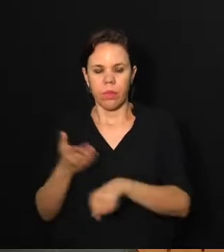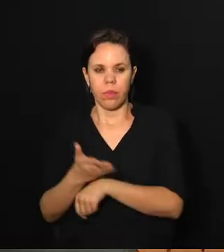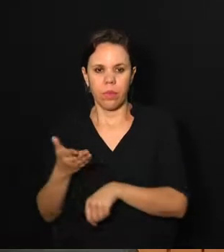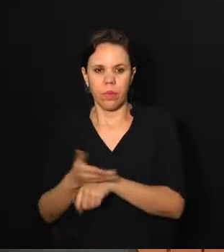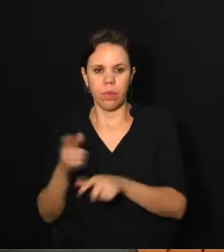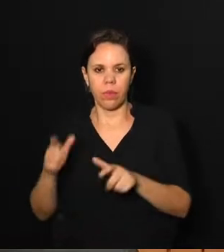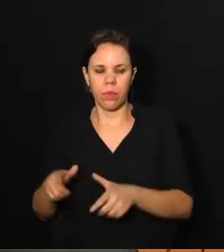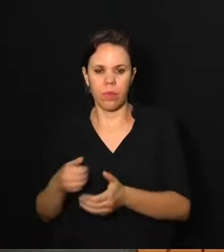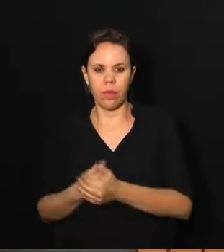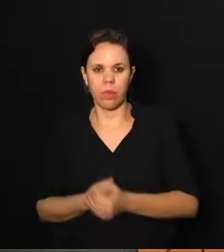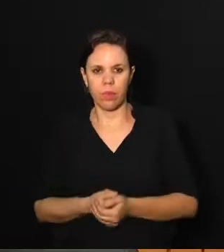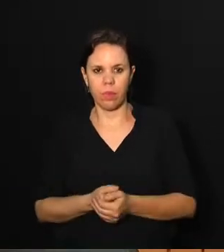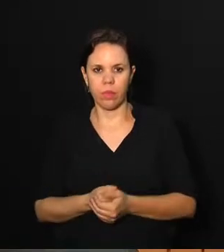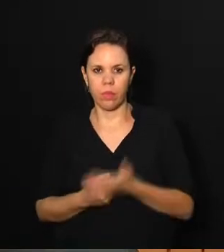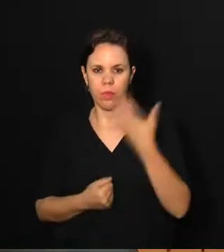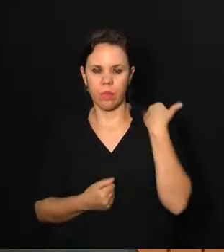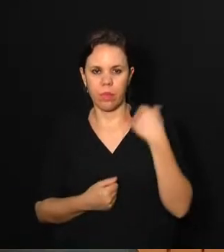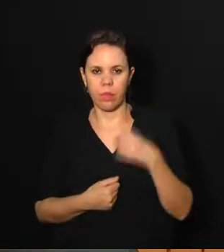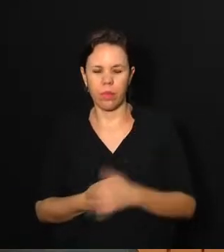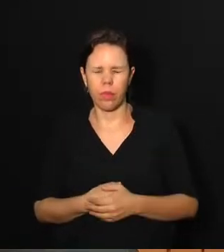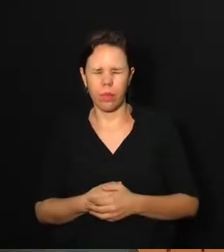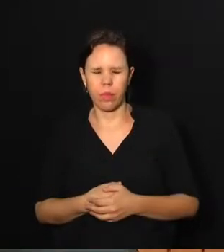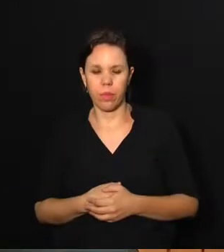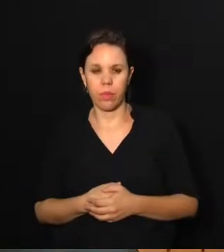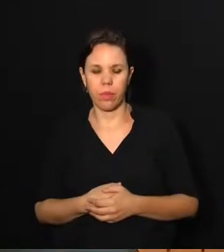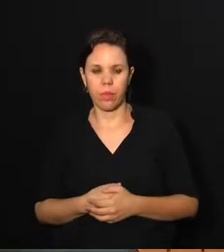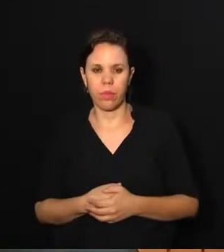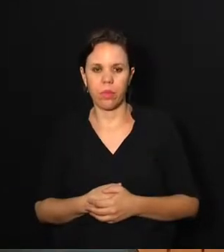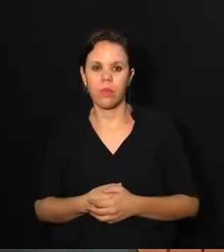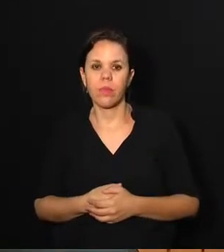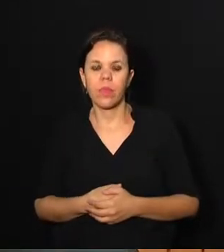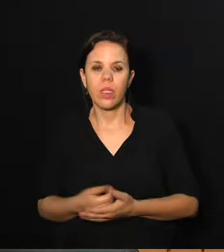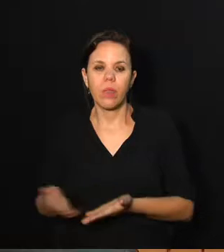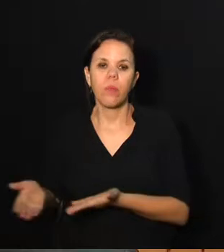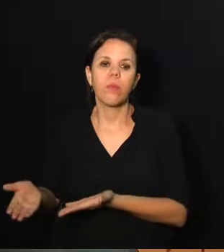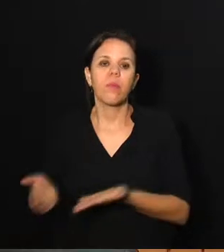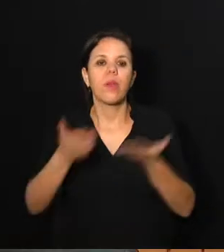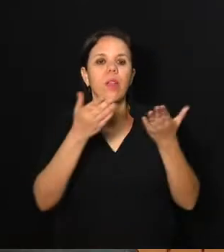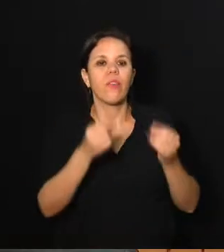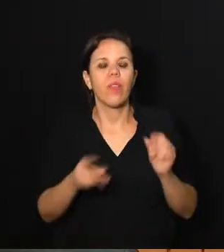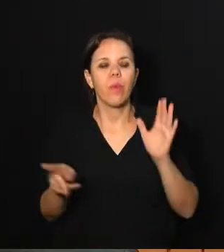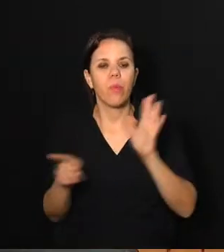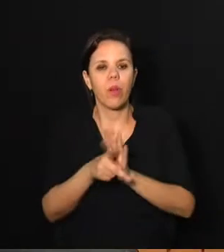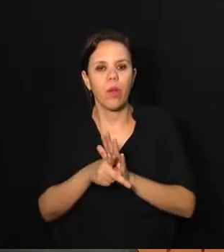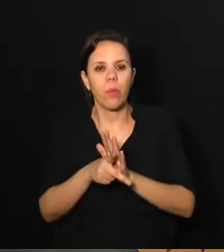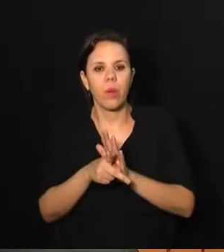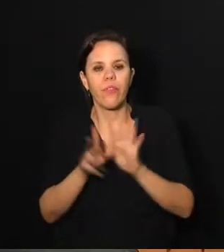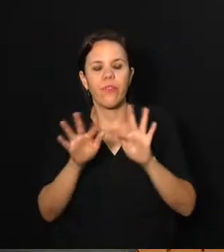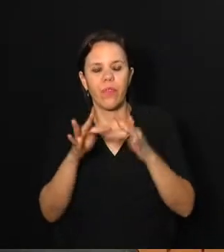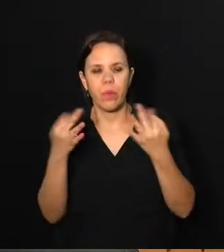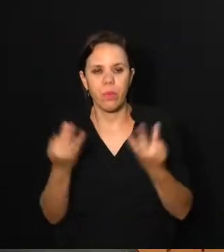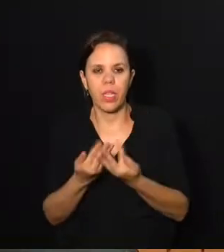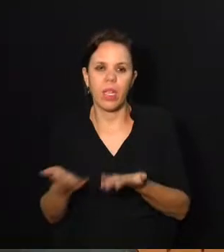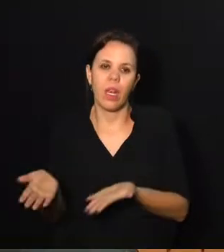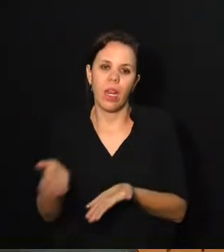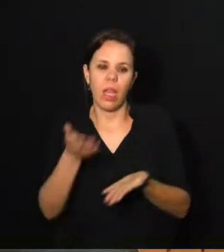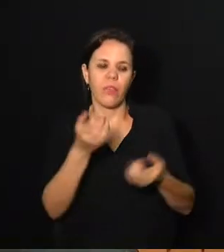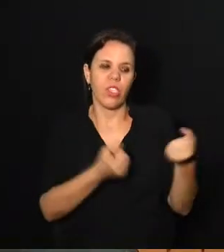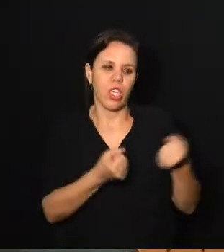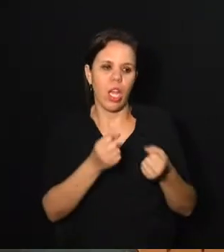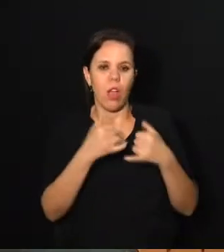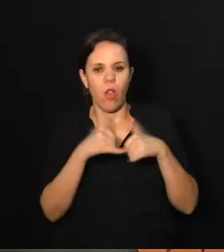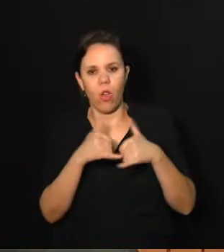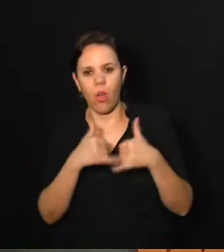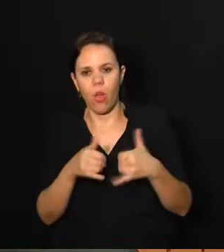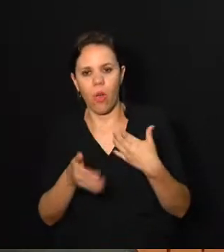espaço. E o deslocamento, a previsão do deslocamento é por conta da própria família. Então, o